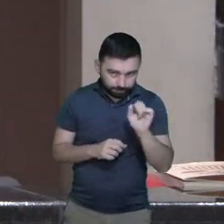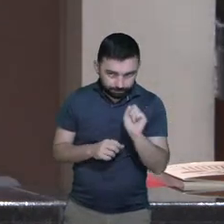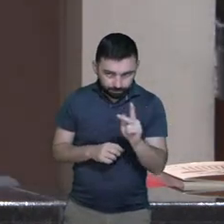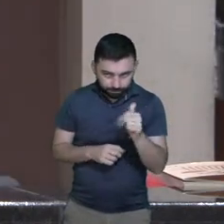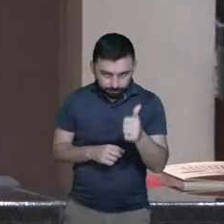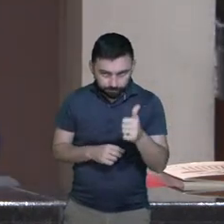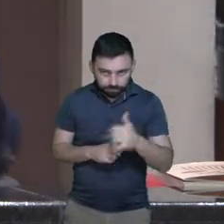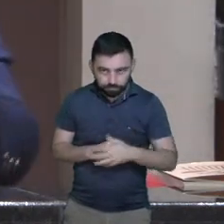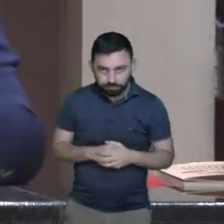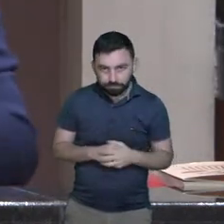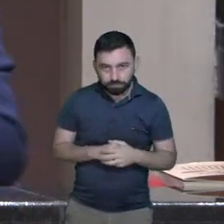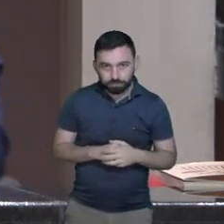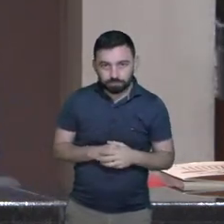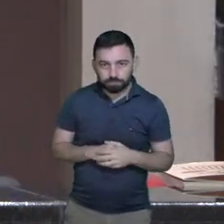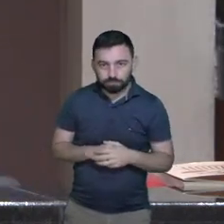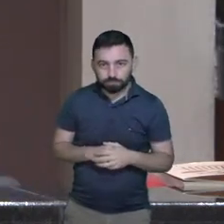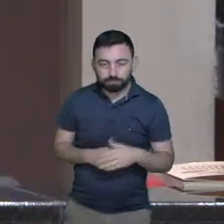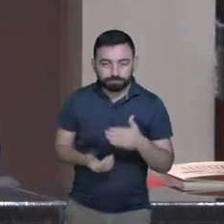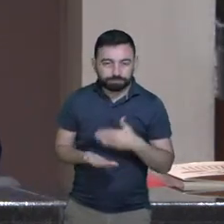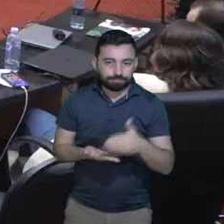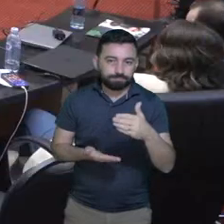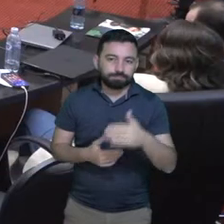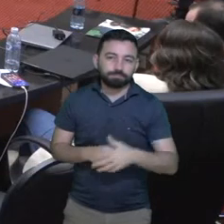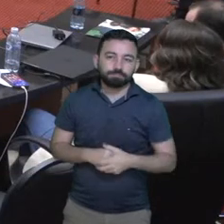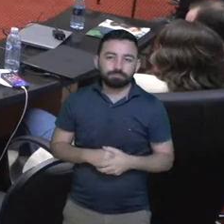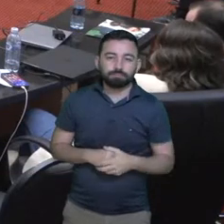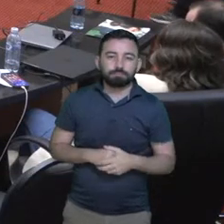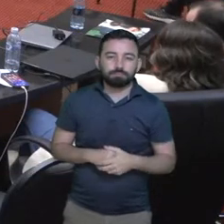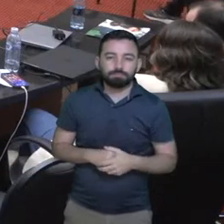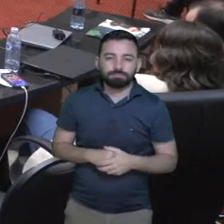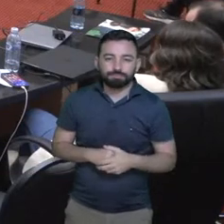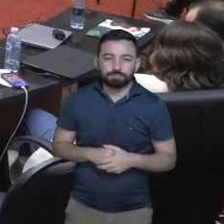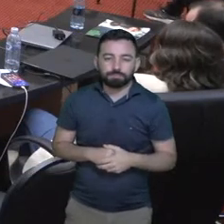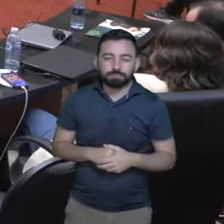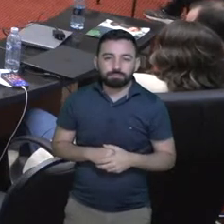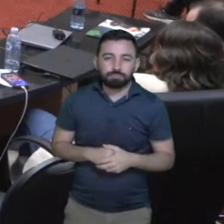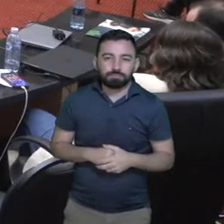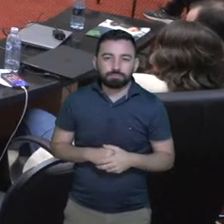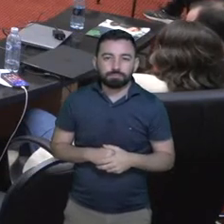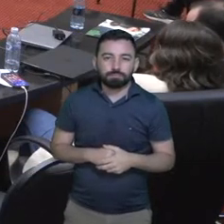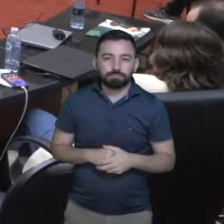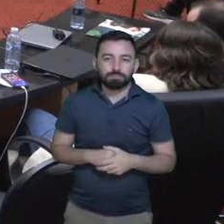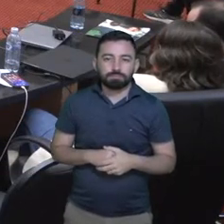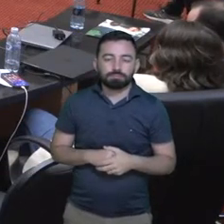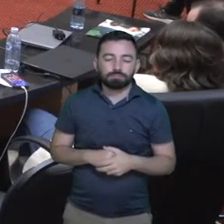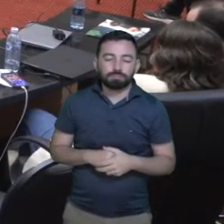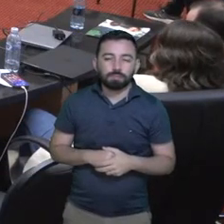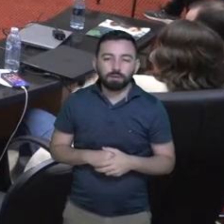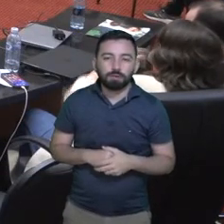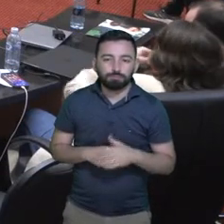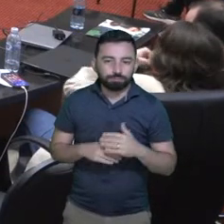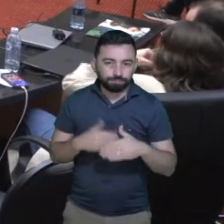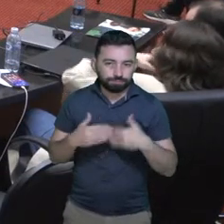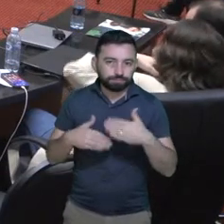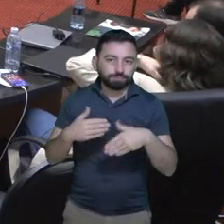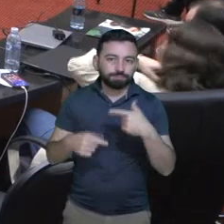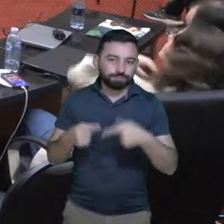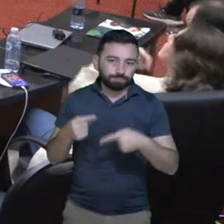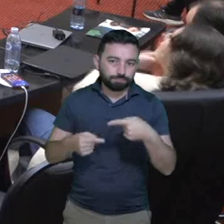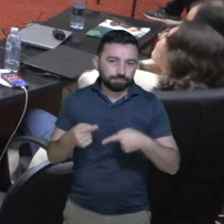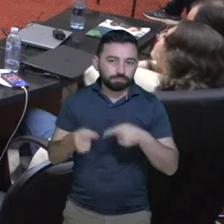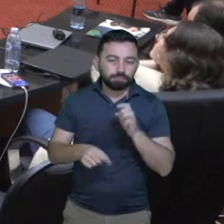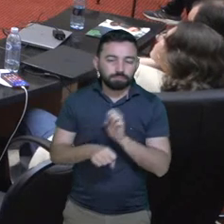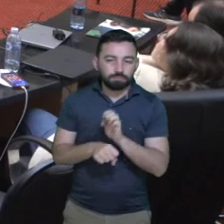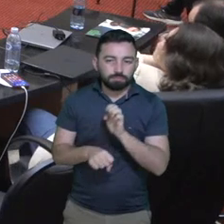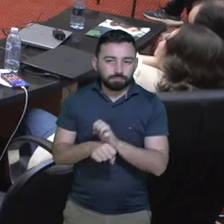melhor então estão com a palavra a mesa né que eu não falei subsídios para a construção de uma política estadual